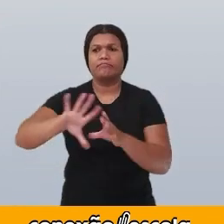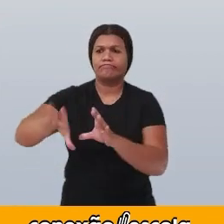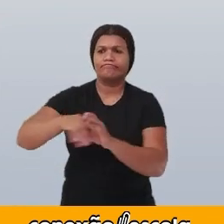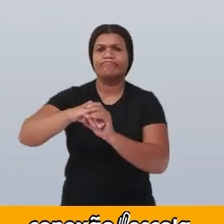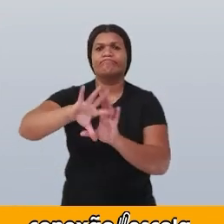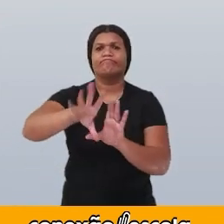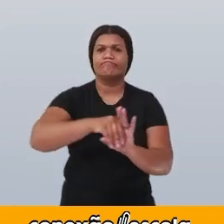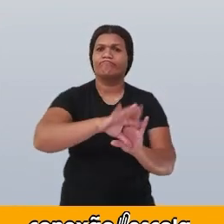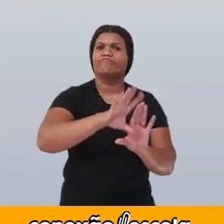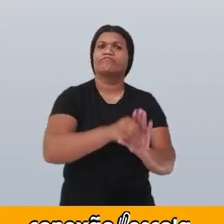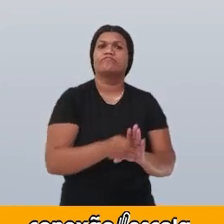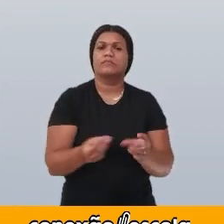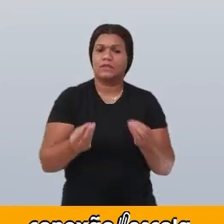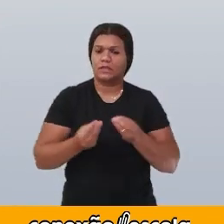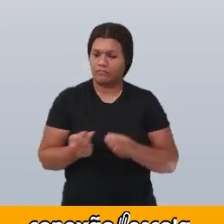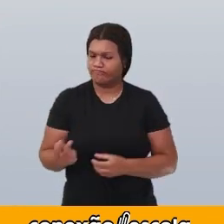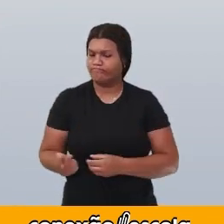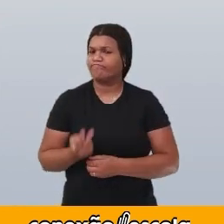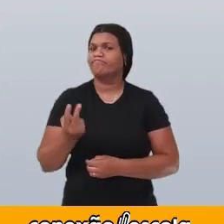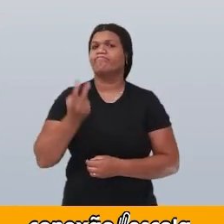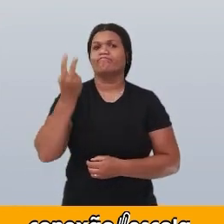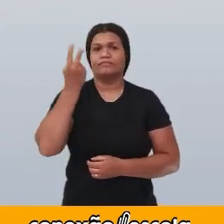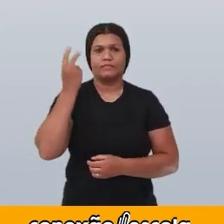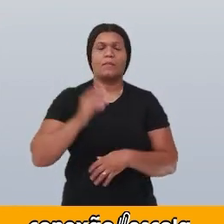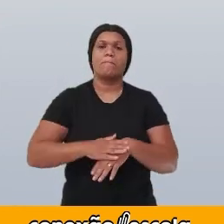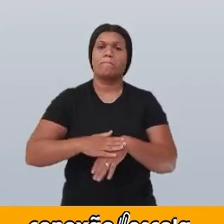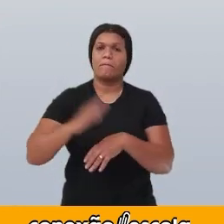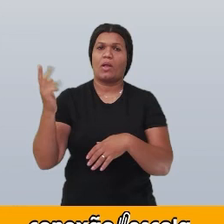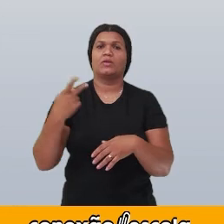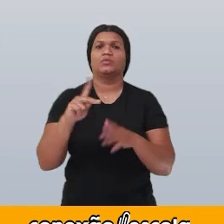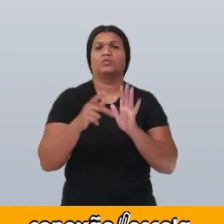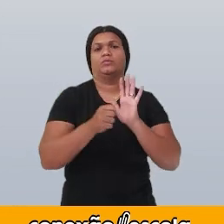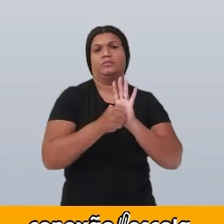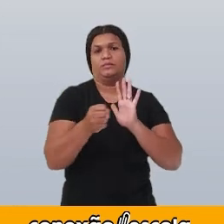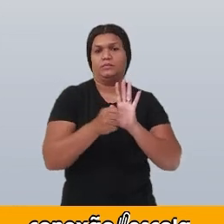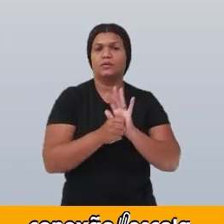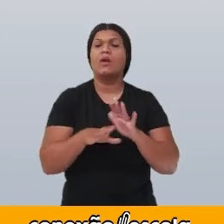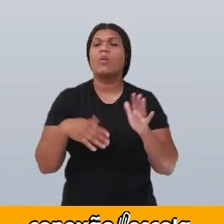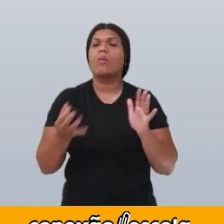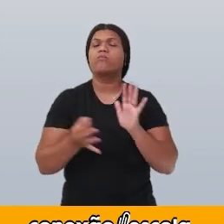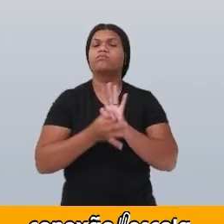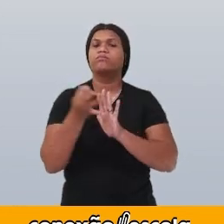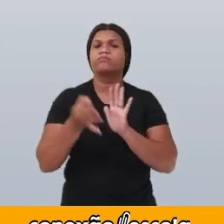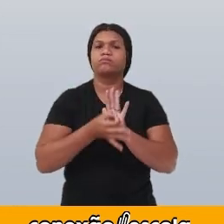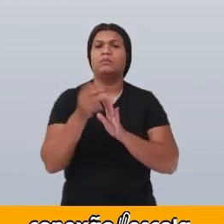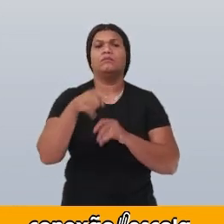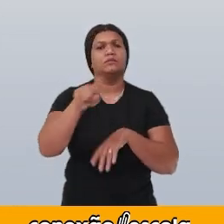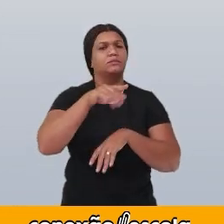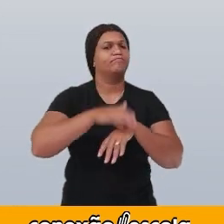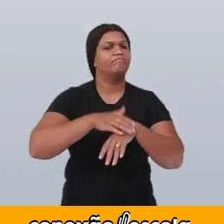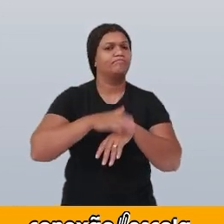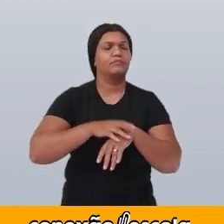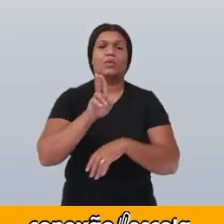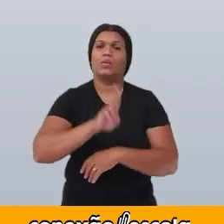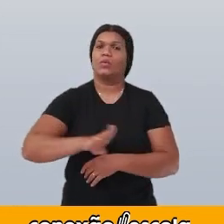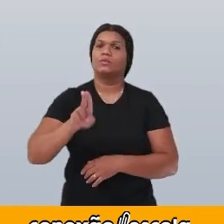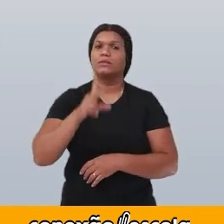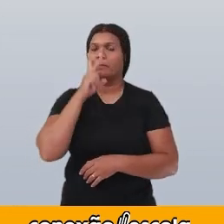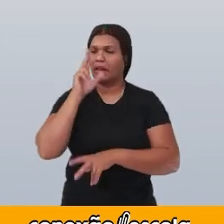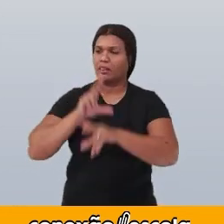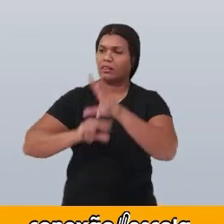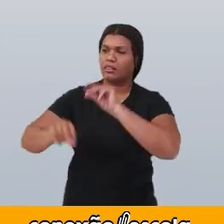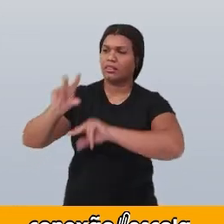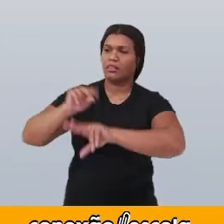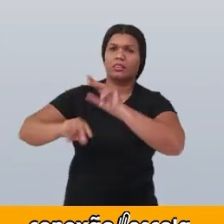contribuir para enriquecer a sua reportagem. Quais argumentos você vai utilizar para convencer